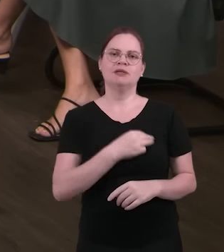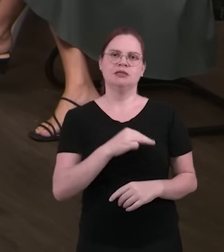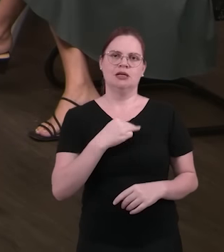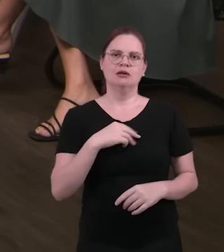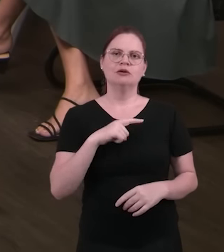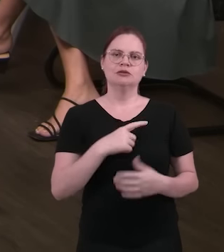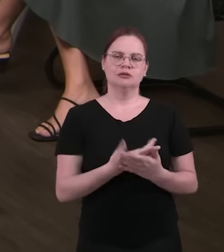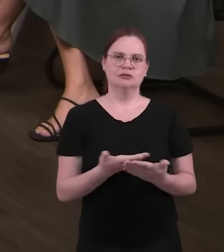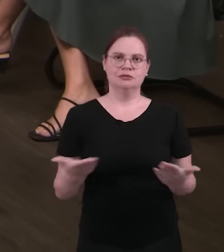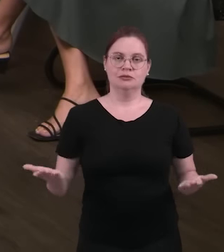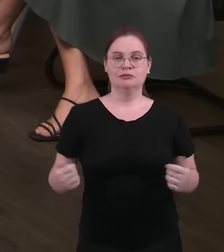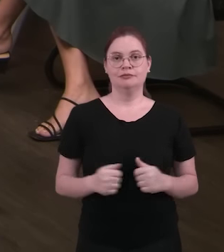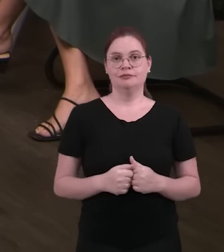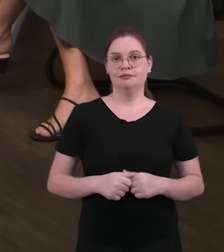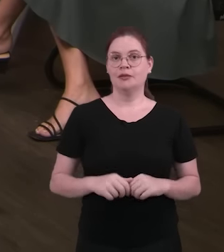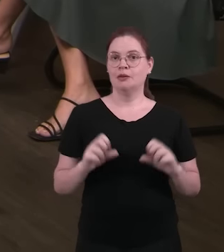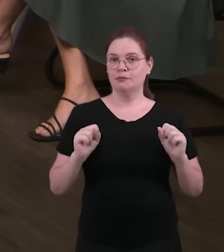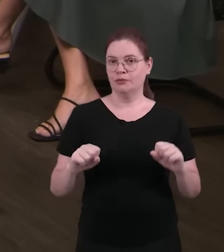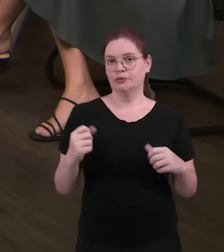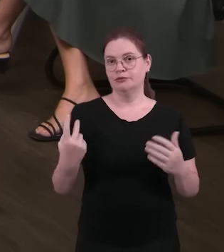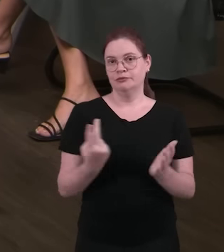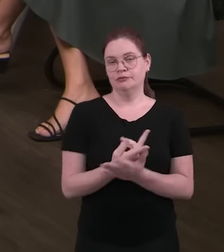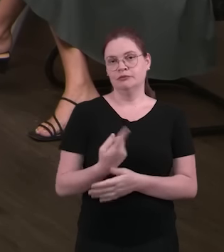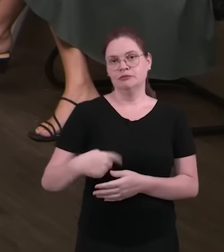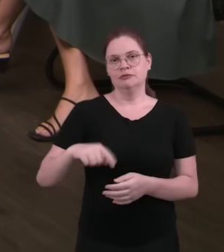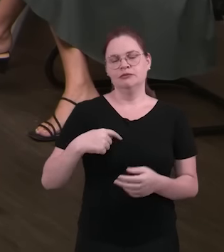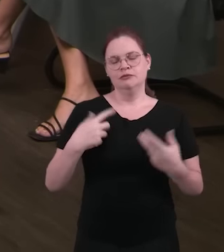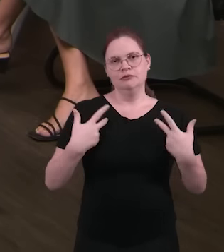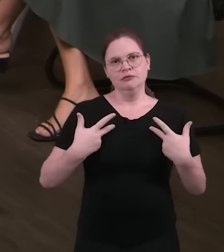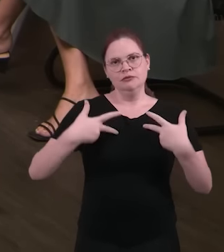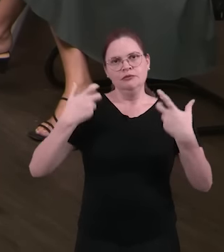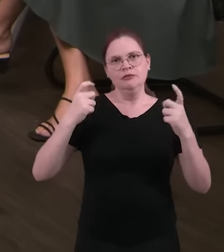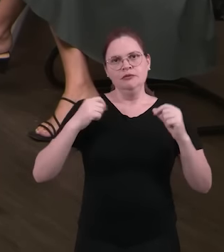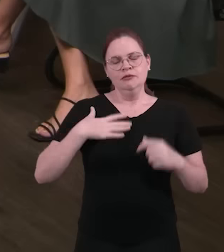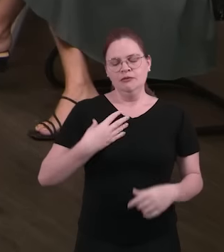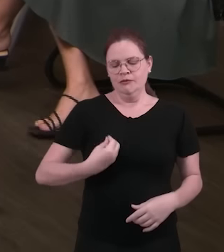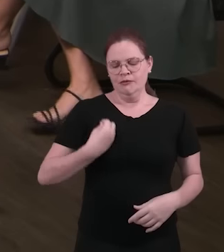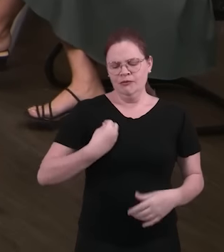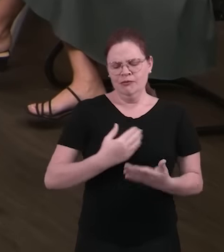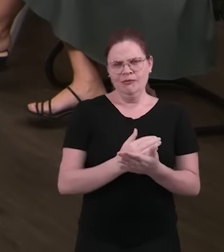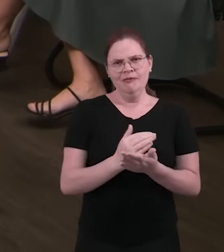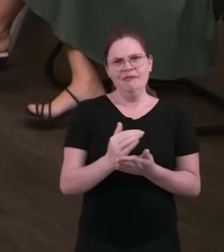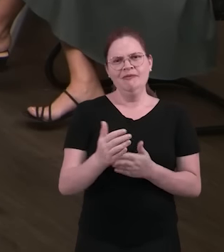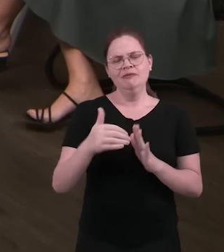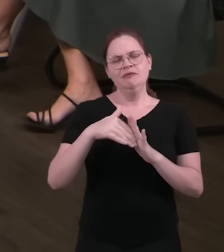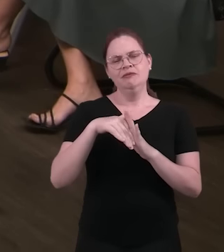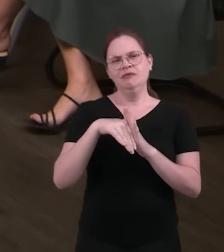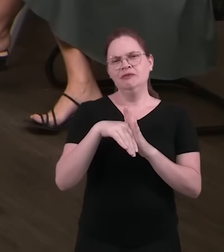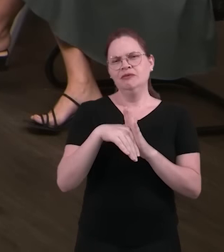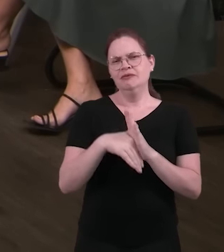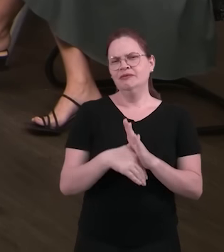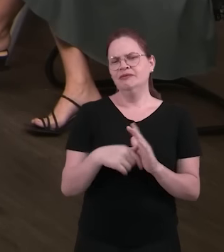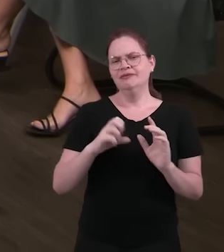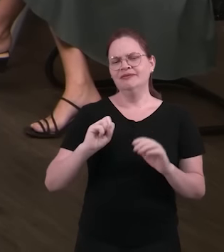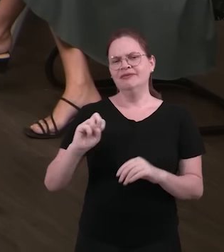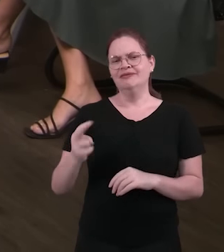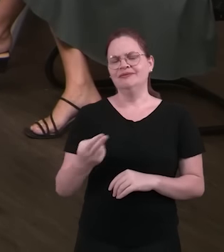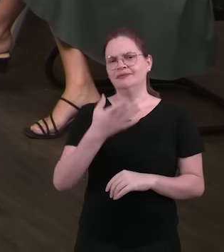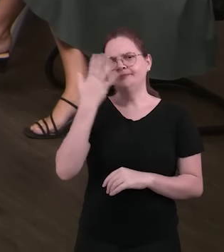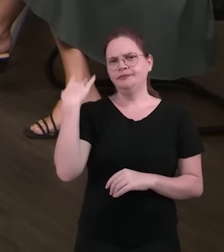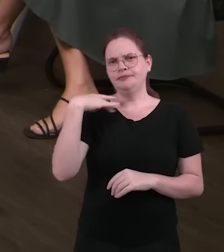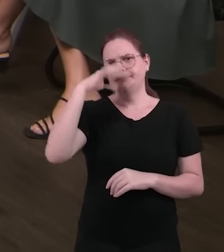acontecer conosco. De repente nós percebemos que a nossa vida está tomando um outro rumo, ou o Espírito